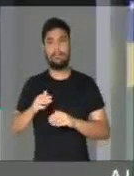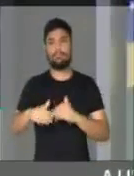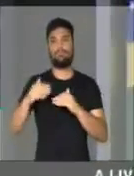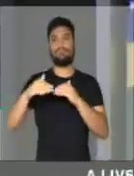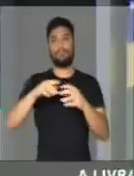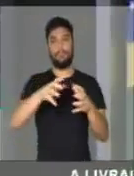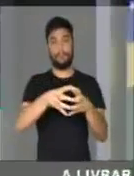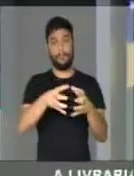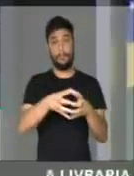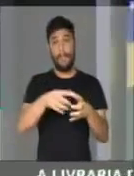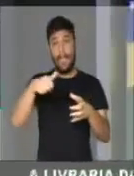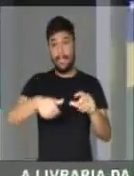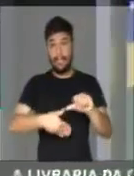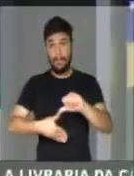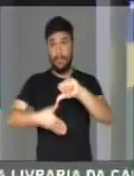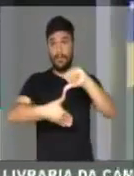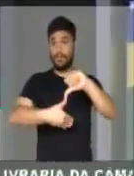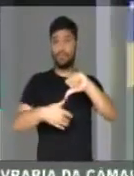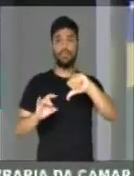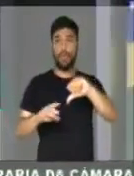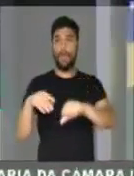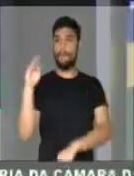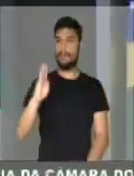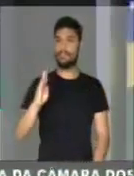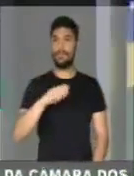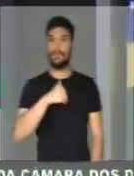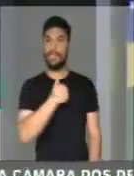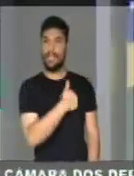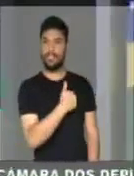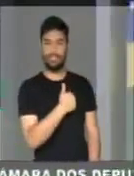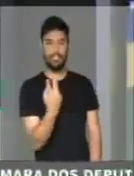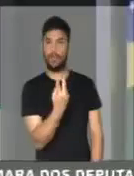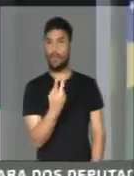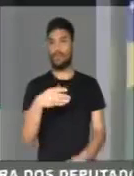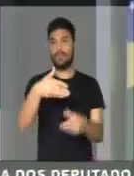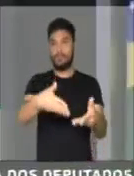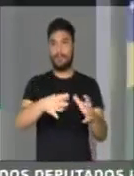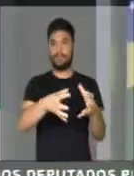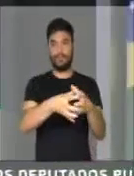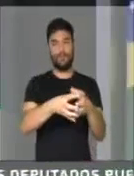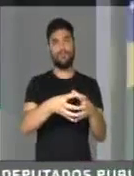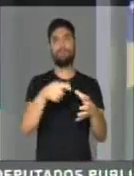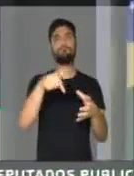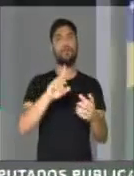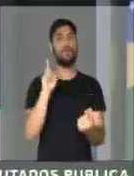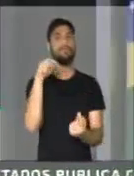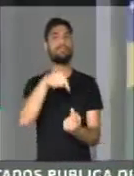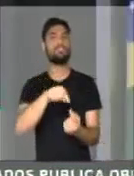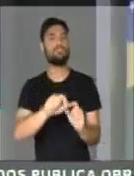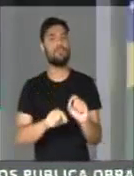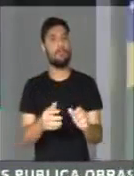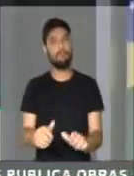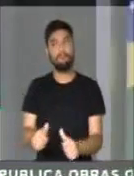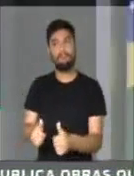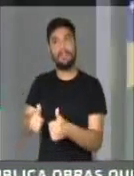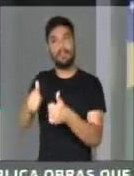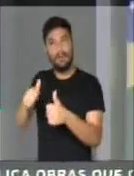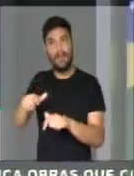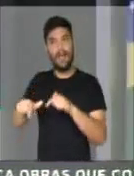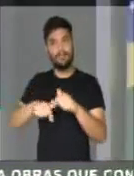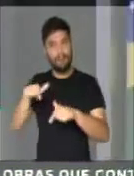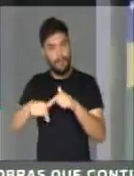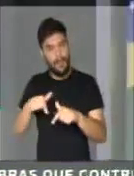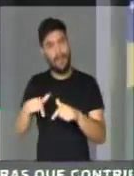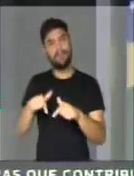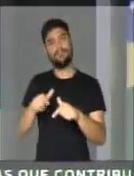na América do Sul, apenas Brasil e Argentina. O GAF tem por objetivo a promoção de melhores práticas e